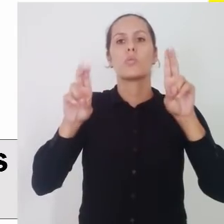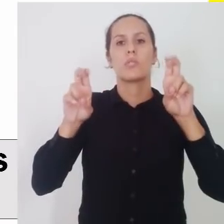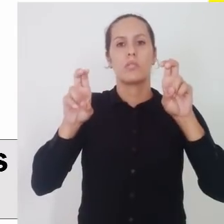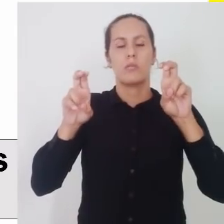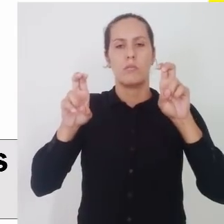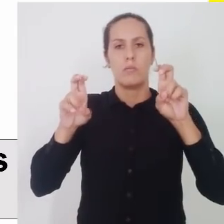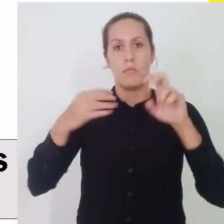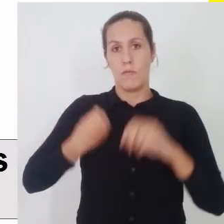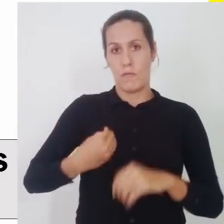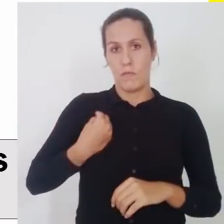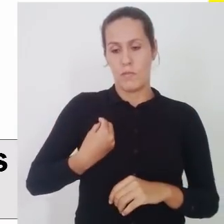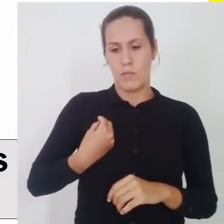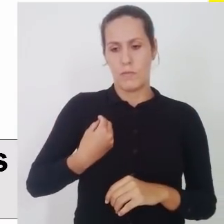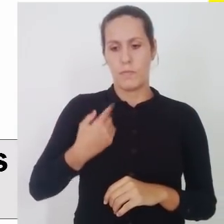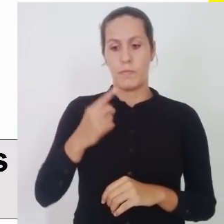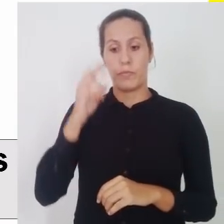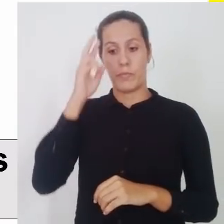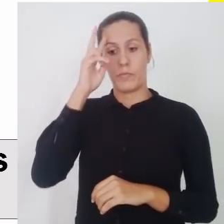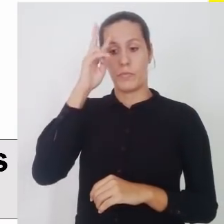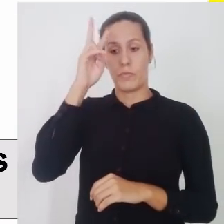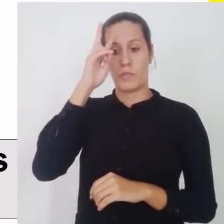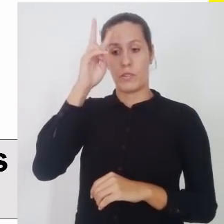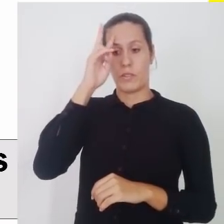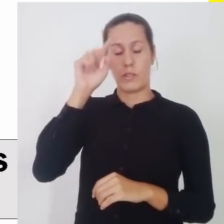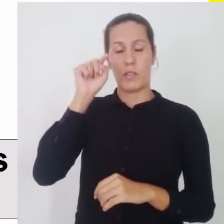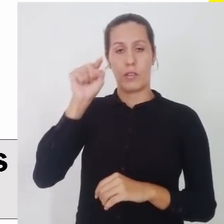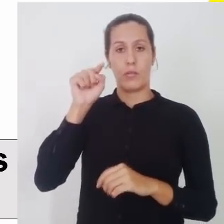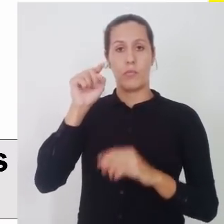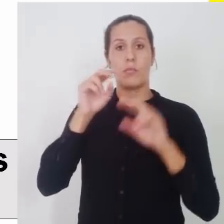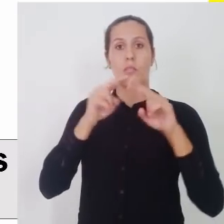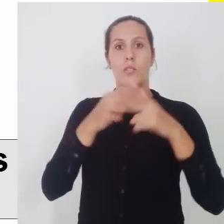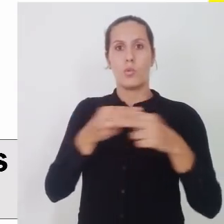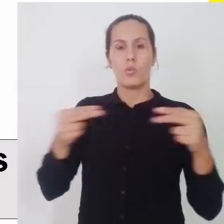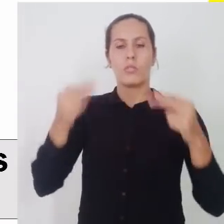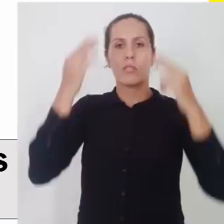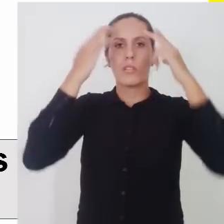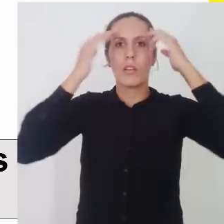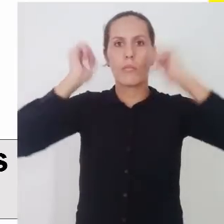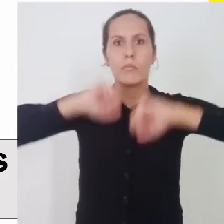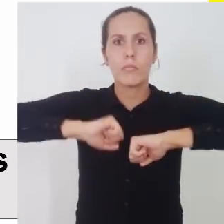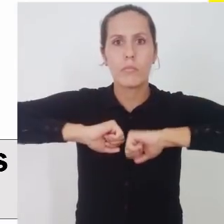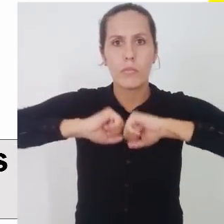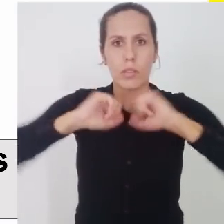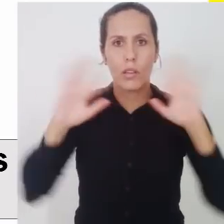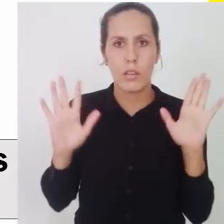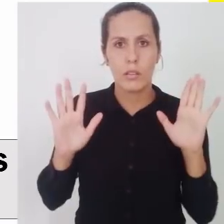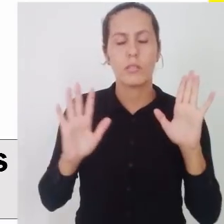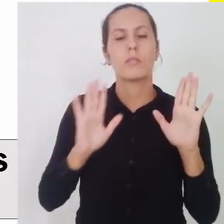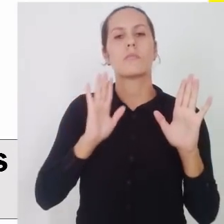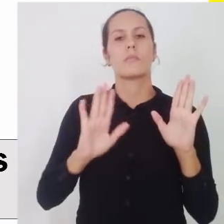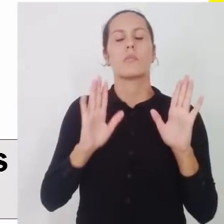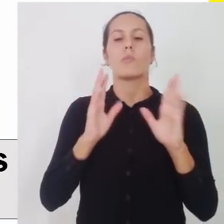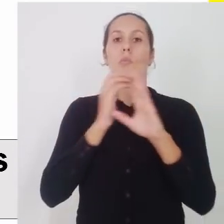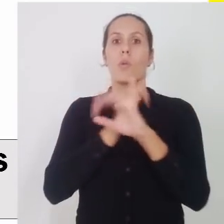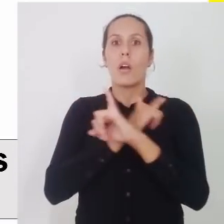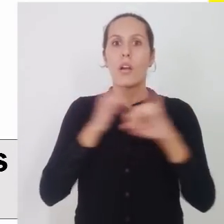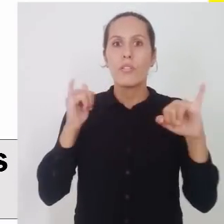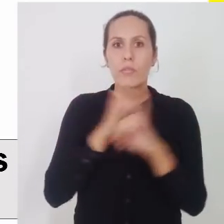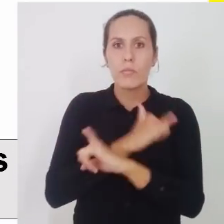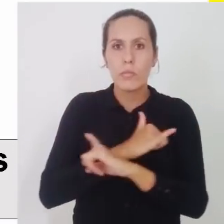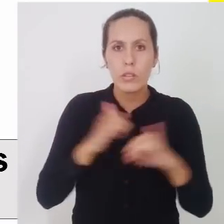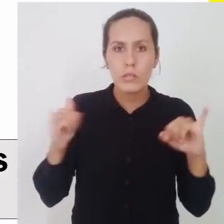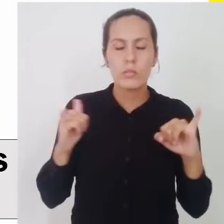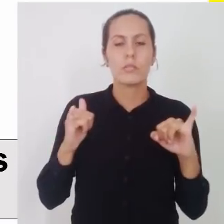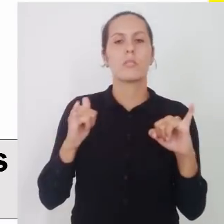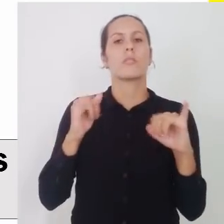para outros sentidos. Os fatos secundários, mas que ainda assim são super importantes para que a gente compreenda o fato central,